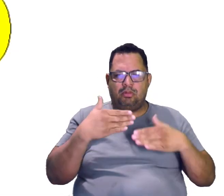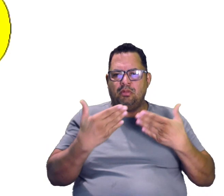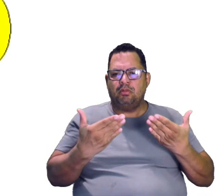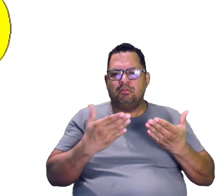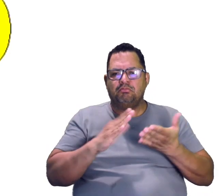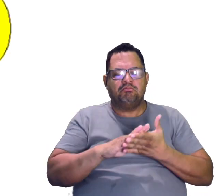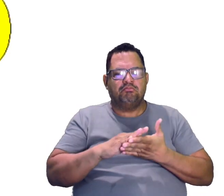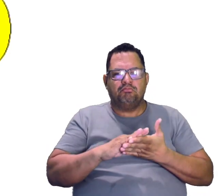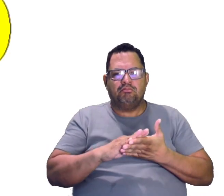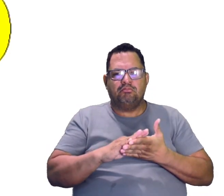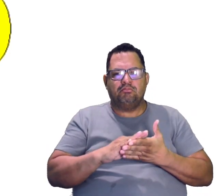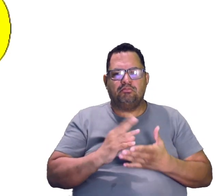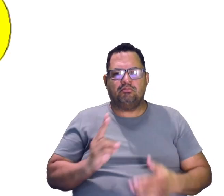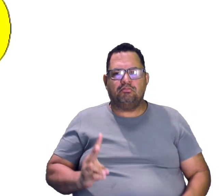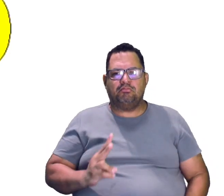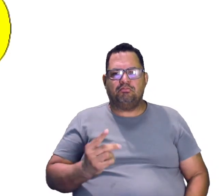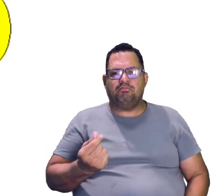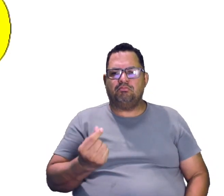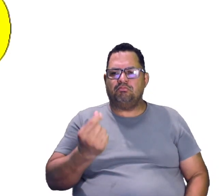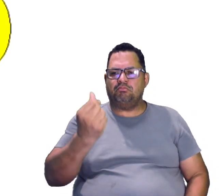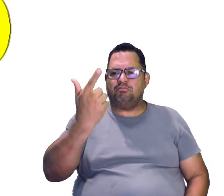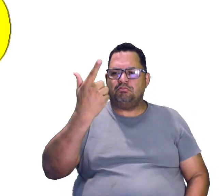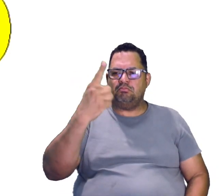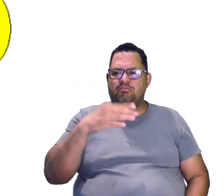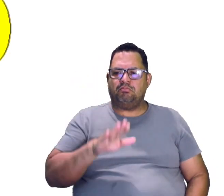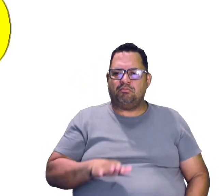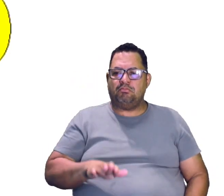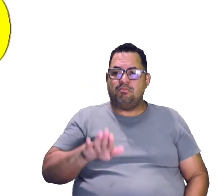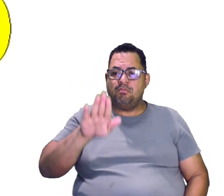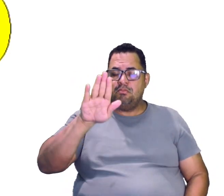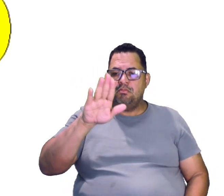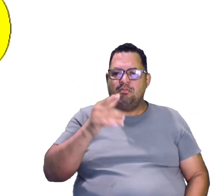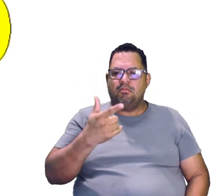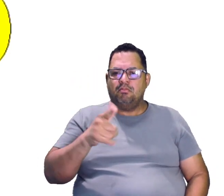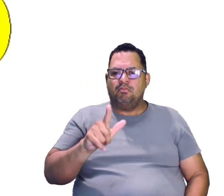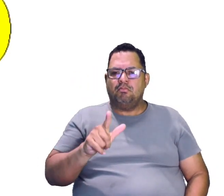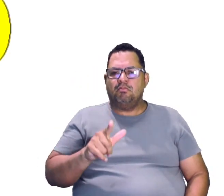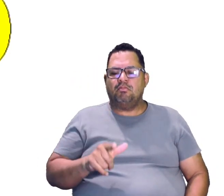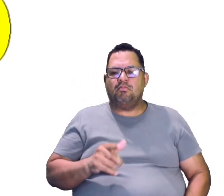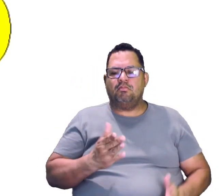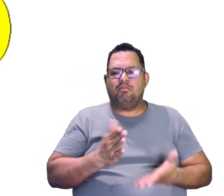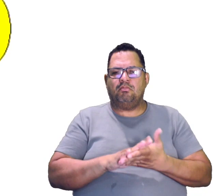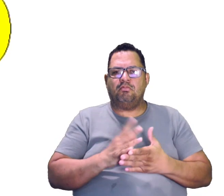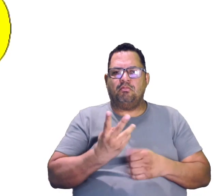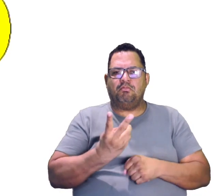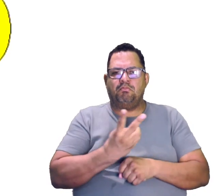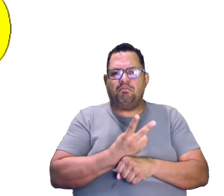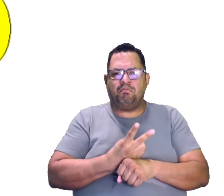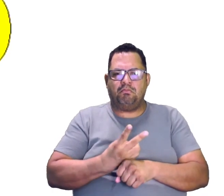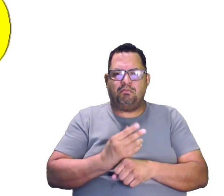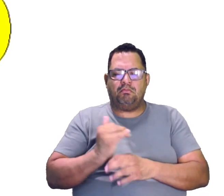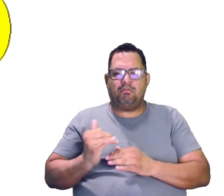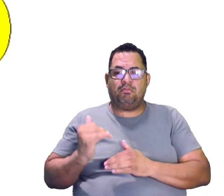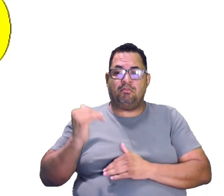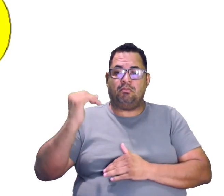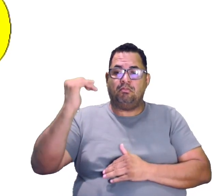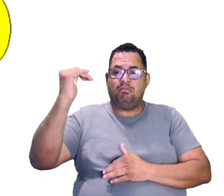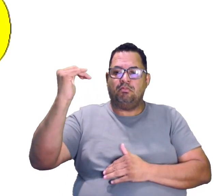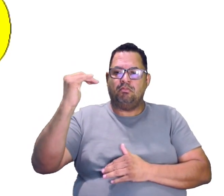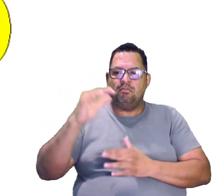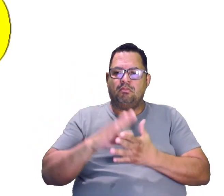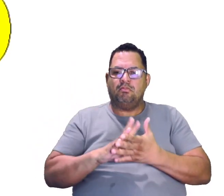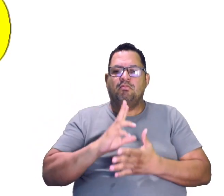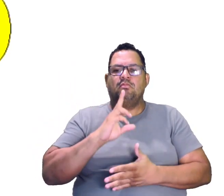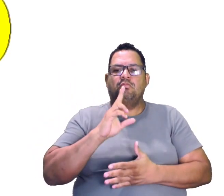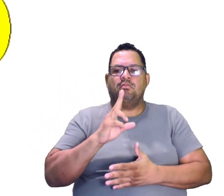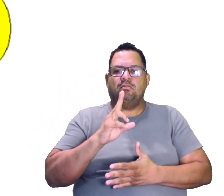um metal de valor elevado, né? Então os outros metais eles buscavam que fossem elevados a ter as